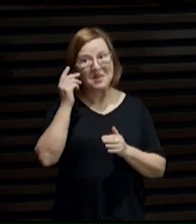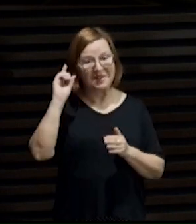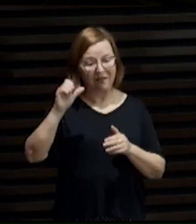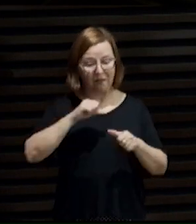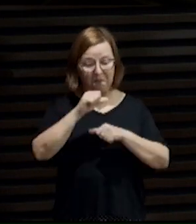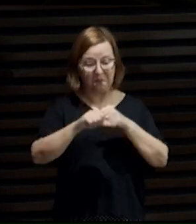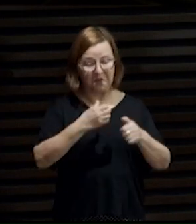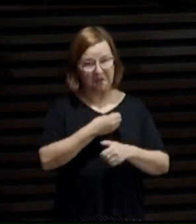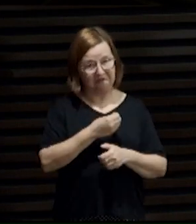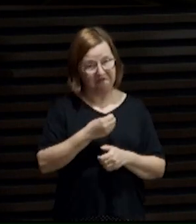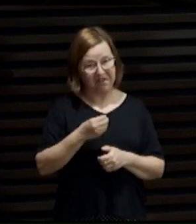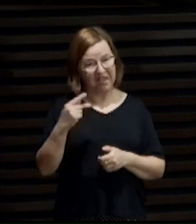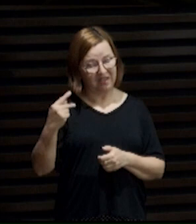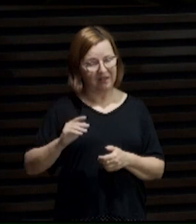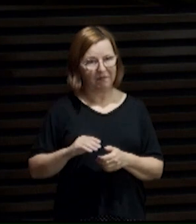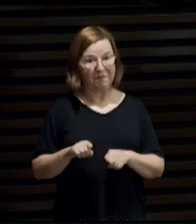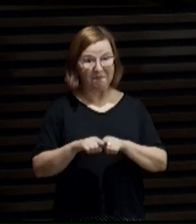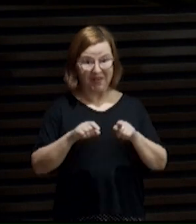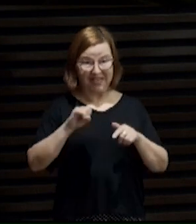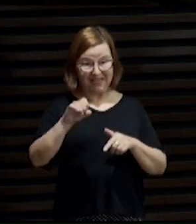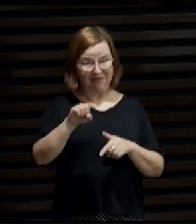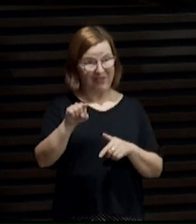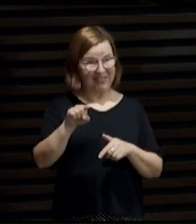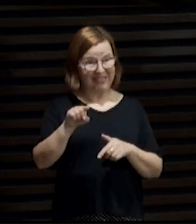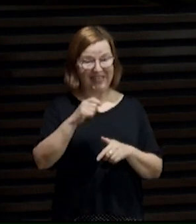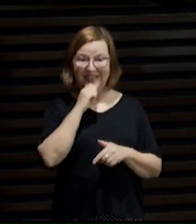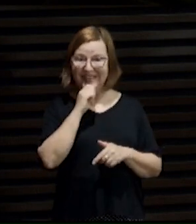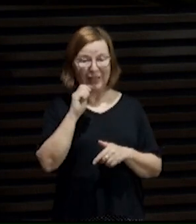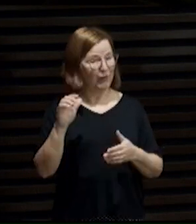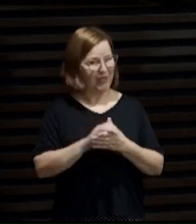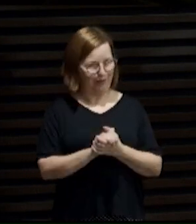não casou, ainda há tempo.